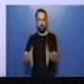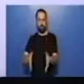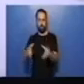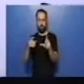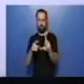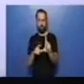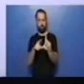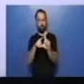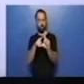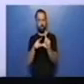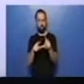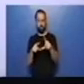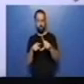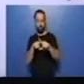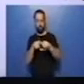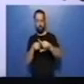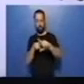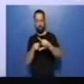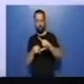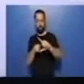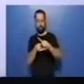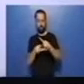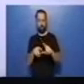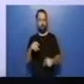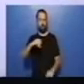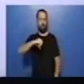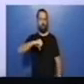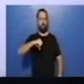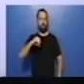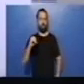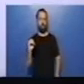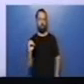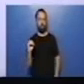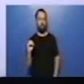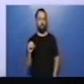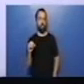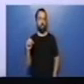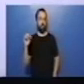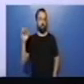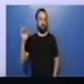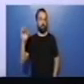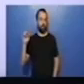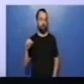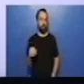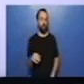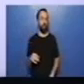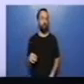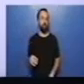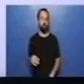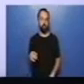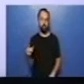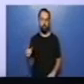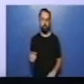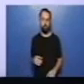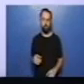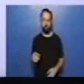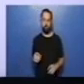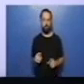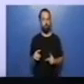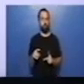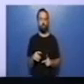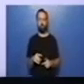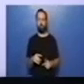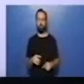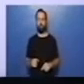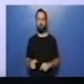ângulos retos. Dá para ver aqui pequenos triângulos retângulos constituídos no prédio.